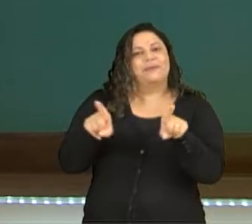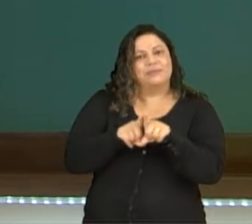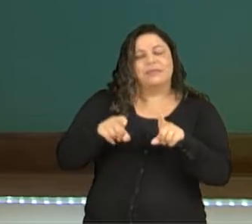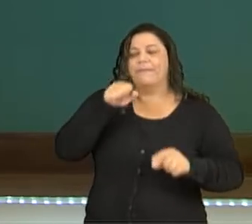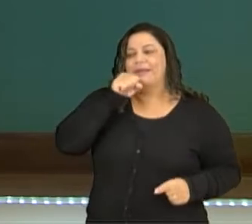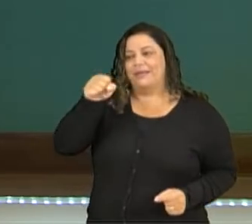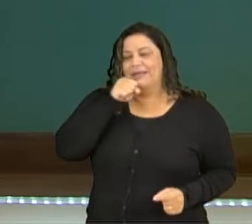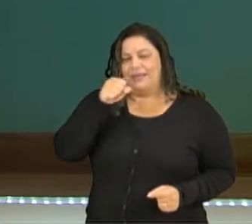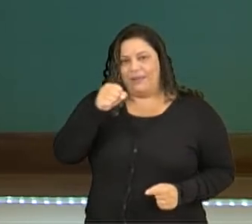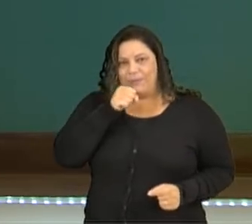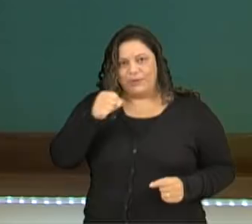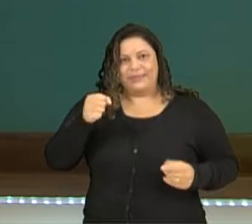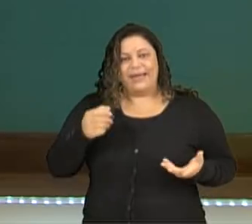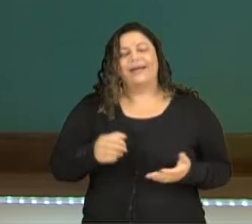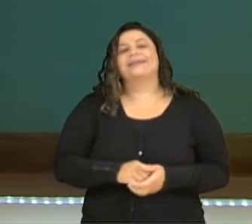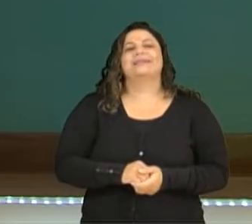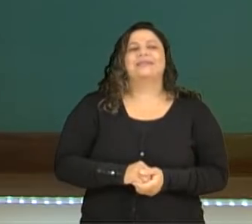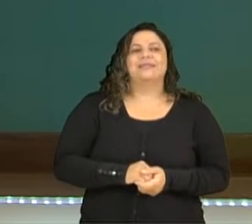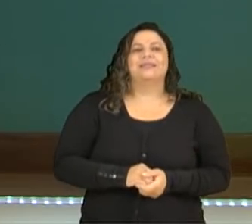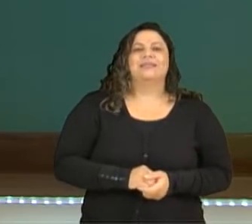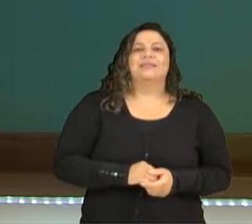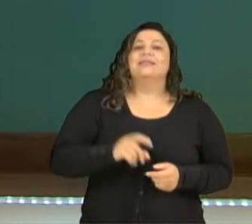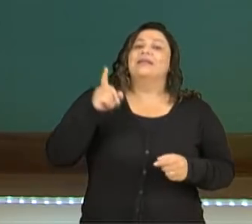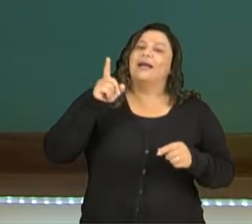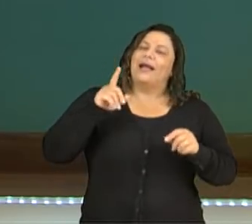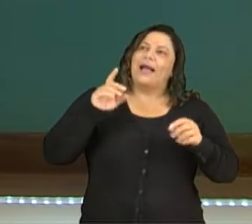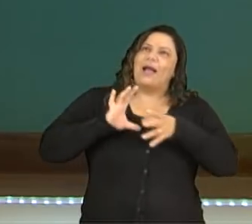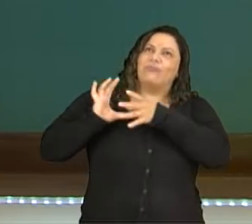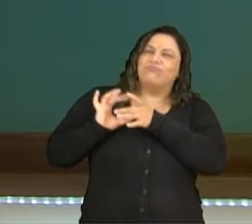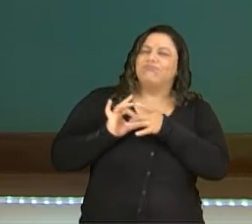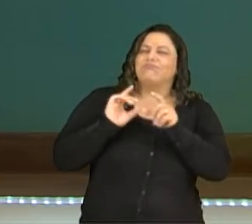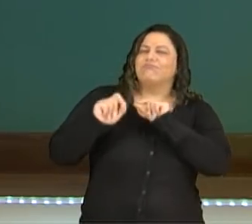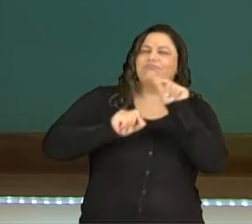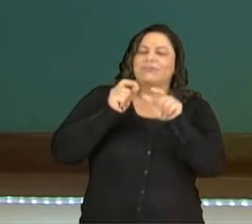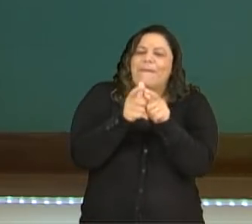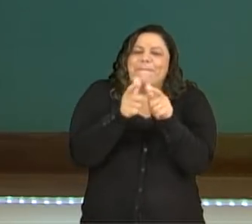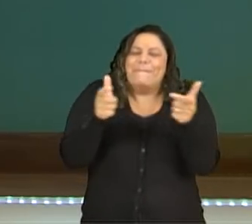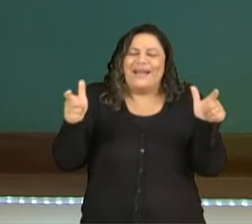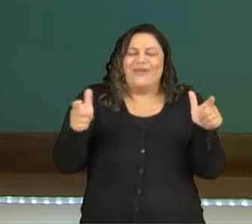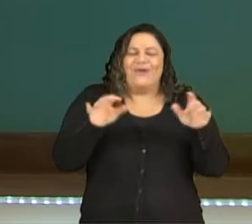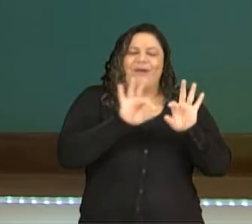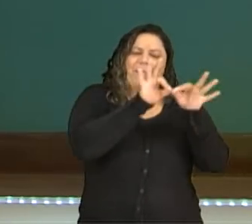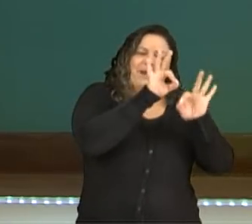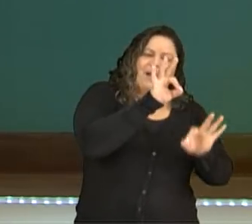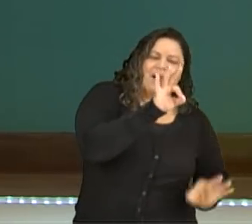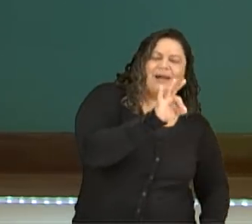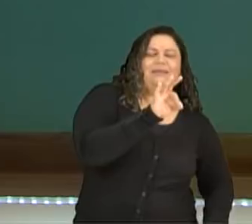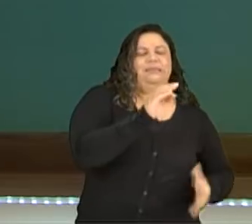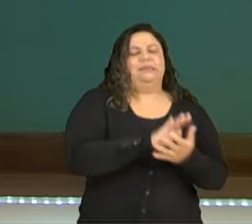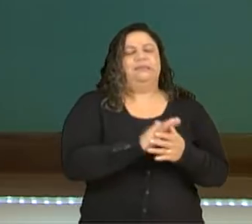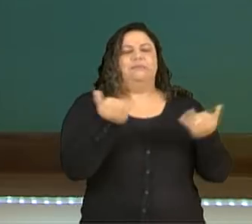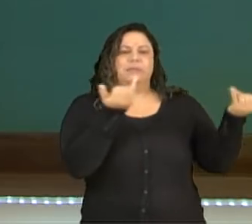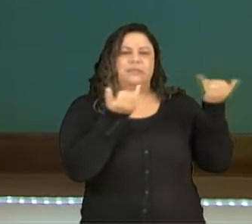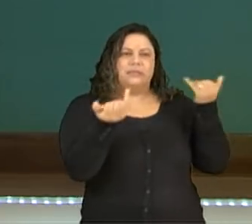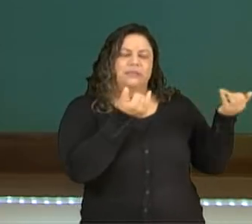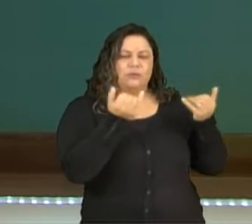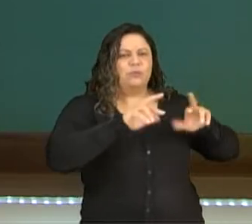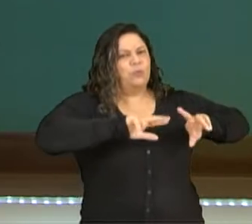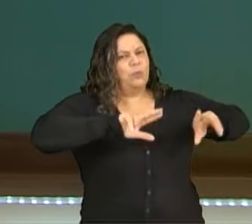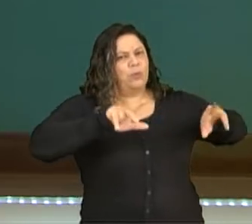reportagem é um contexto mais amplo. Então, na reportagem a gente tem mais dados,